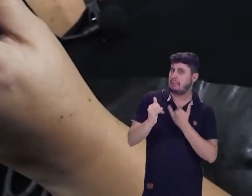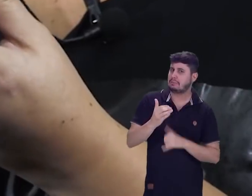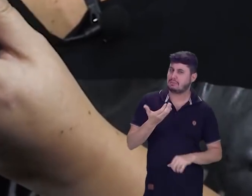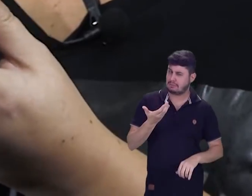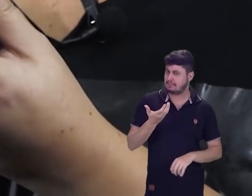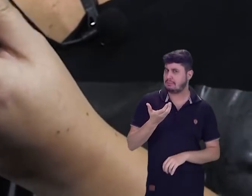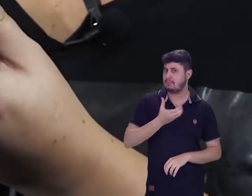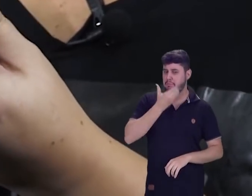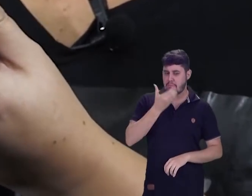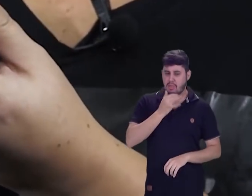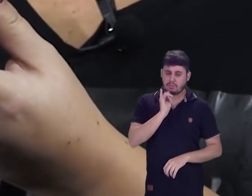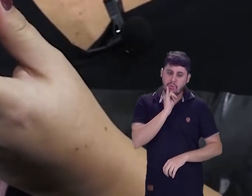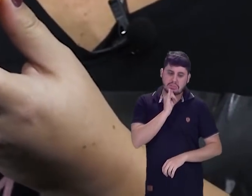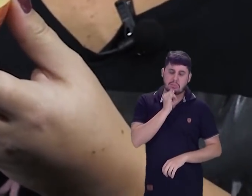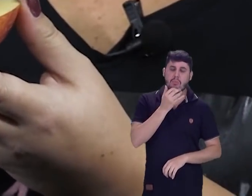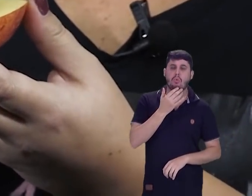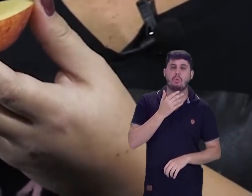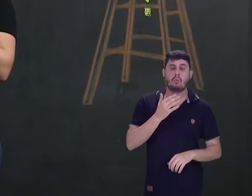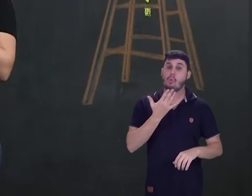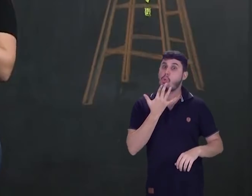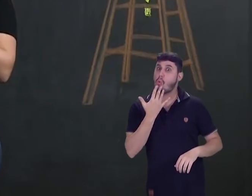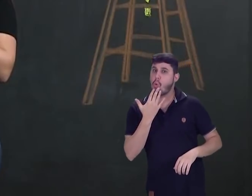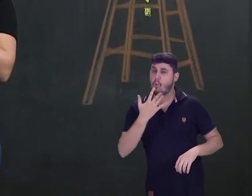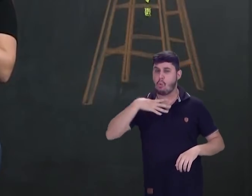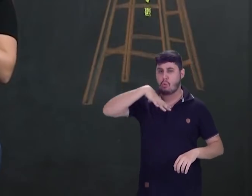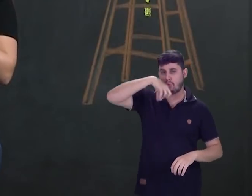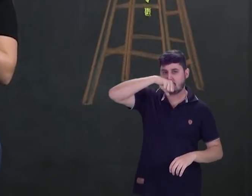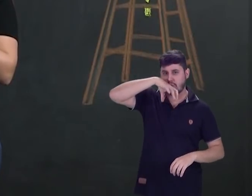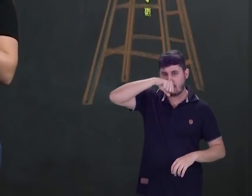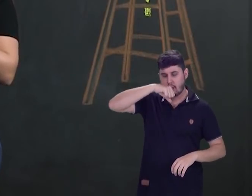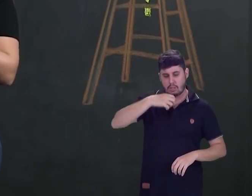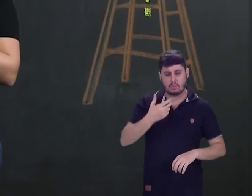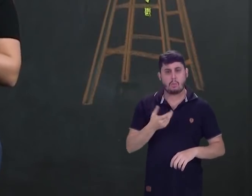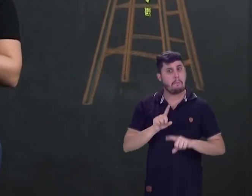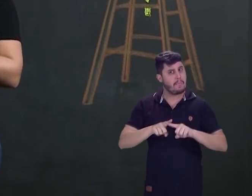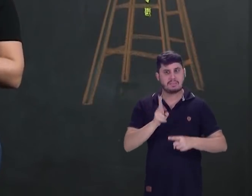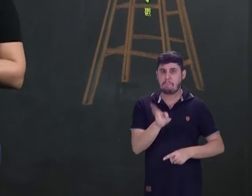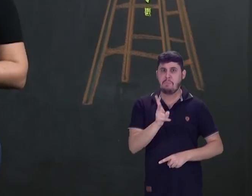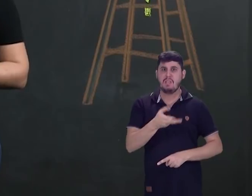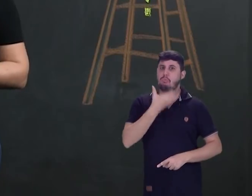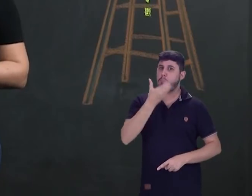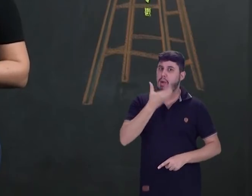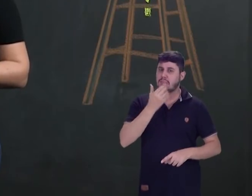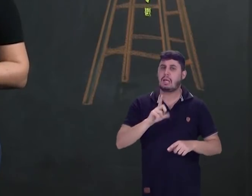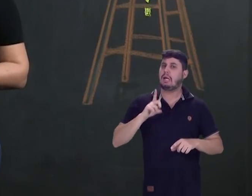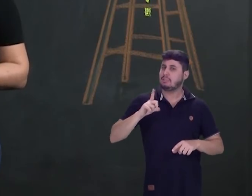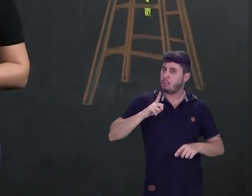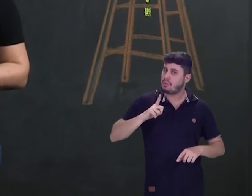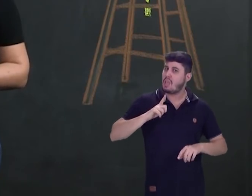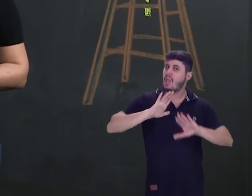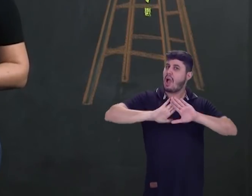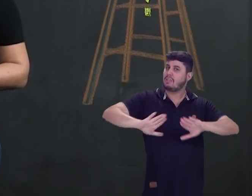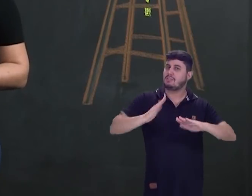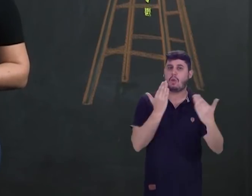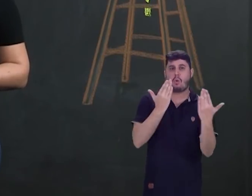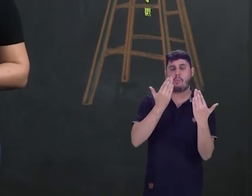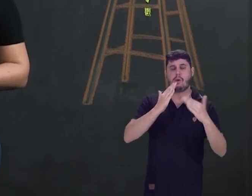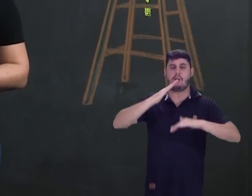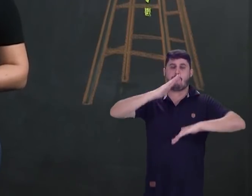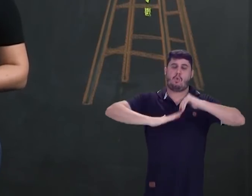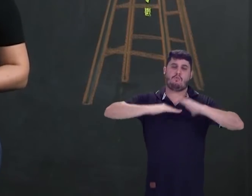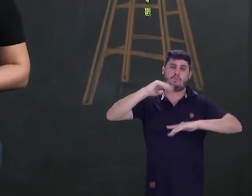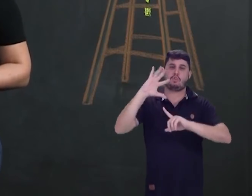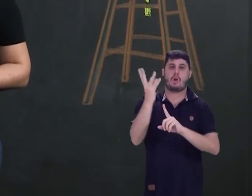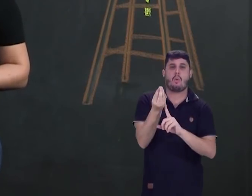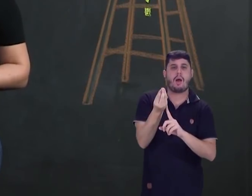até sugerir a textura, a cor, o cheiro, mas ela continua sendo a maçã. Então tem vários artistas abstratos que trabalham